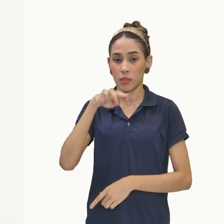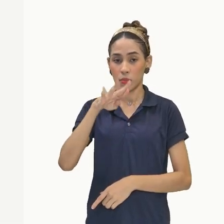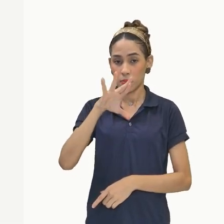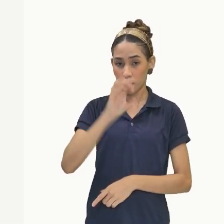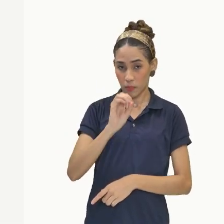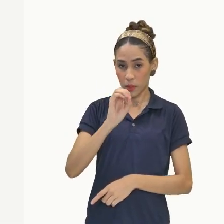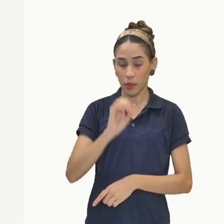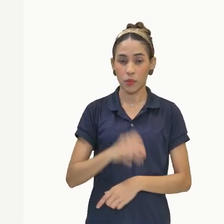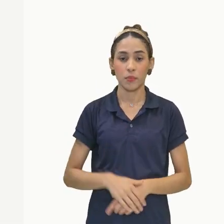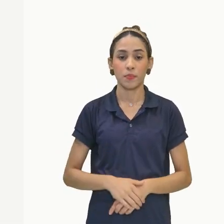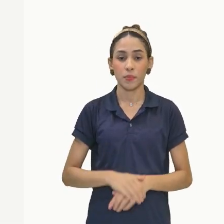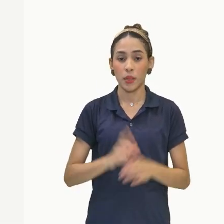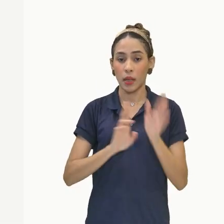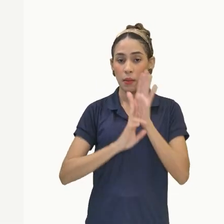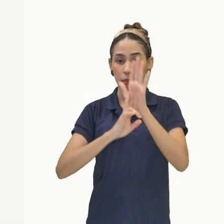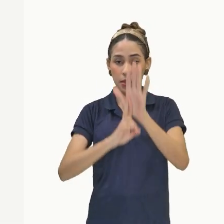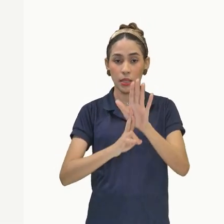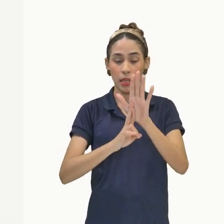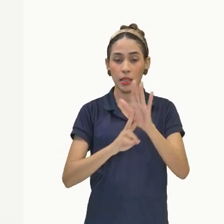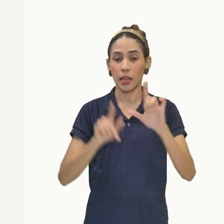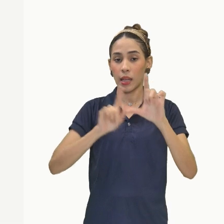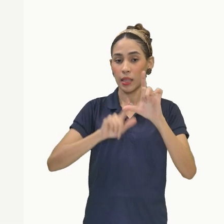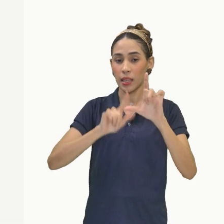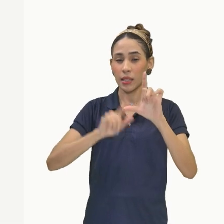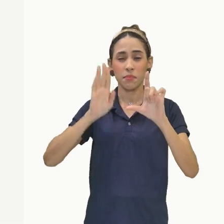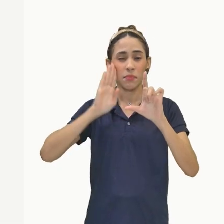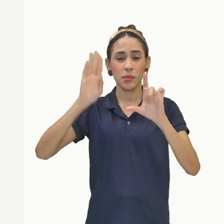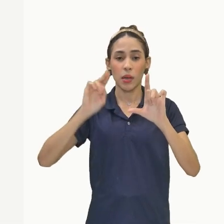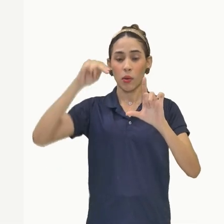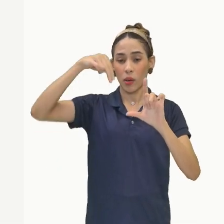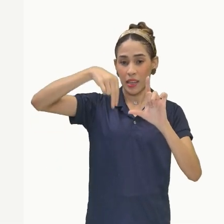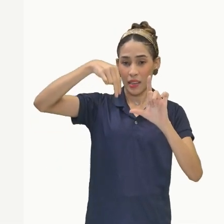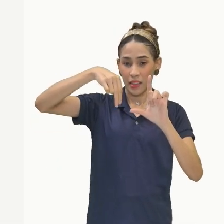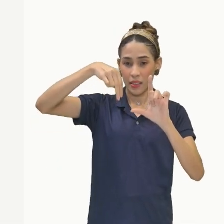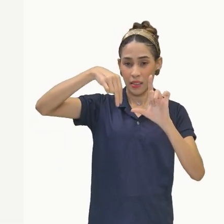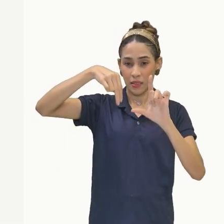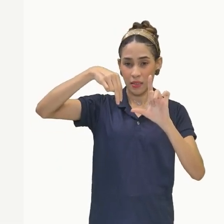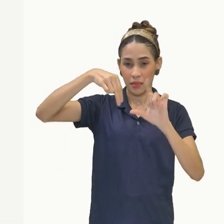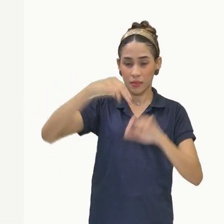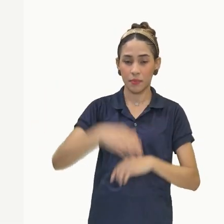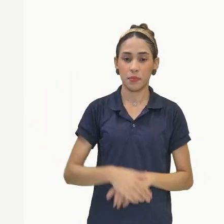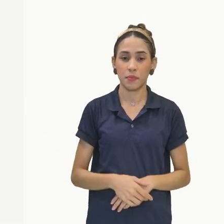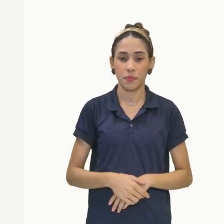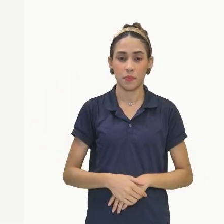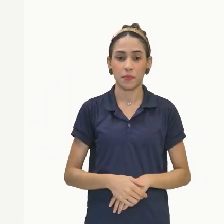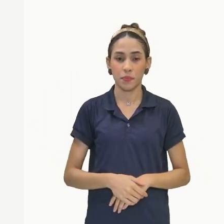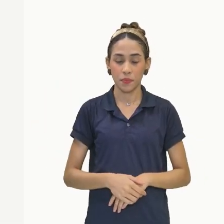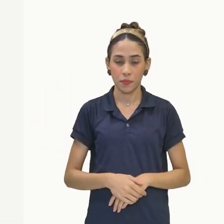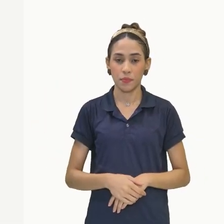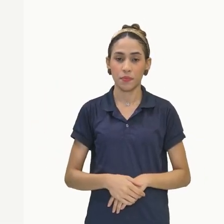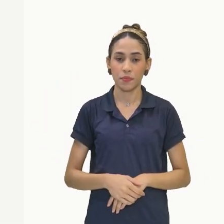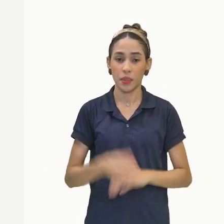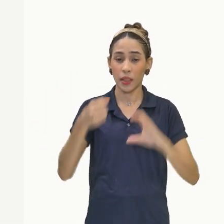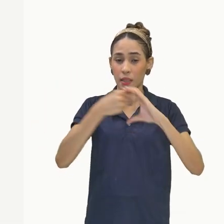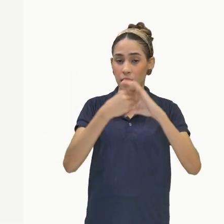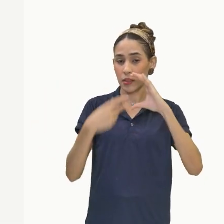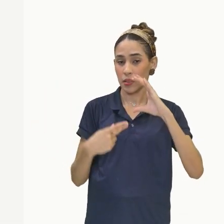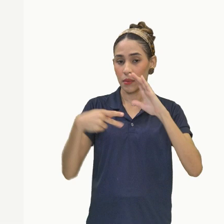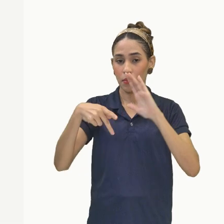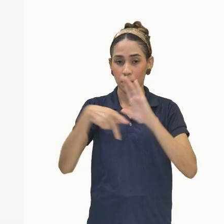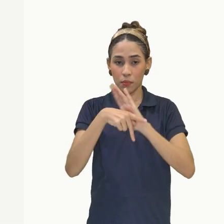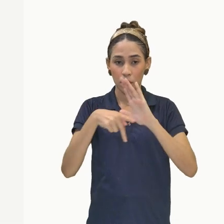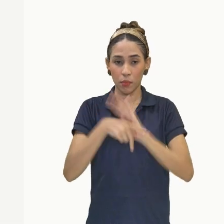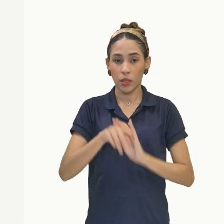simbolizado pela letra grega nu. Esse Nzinho aí é uma letra grega, simboliza o rendimento do receptor, é dado